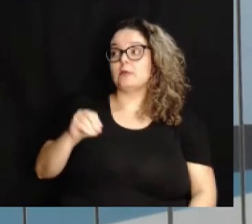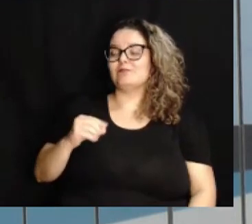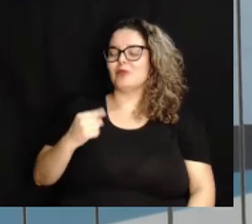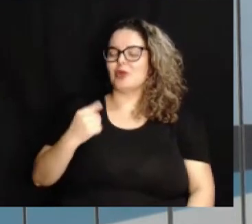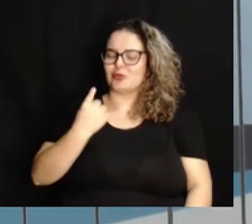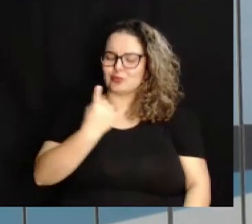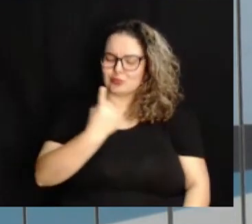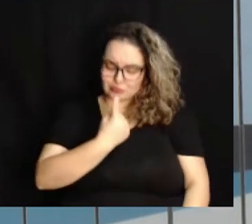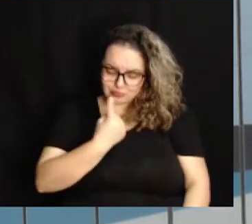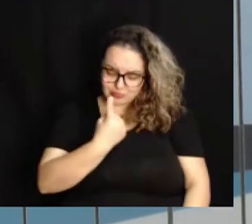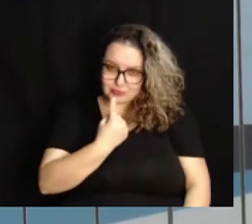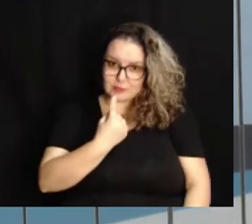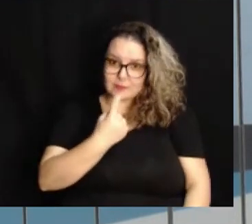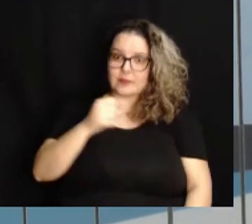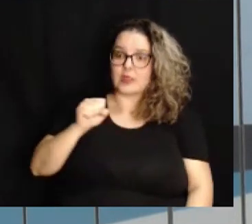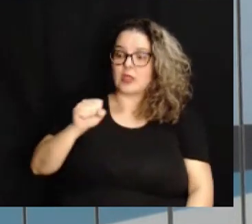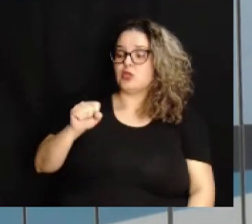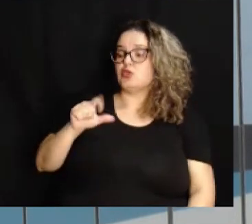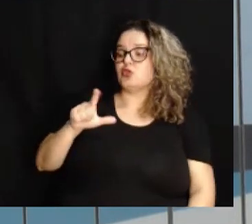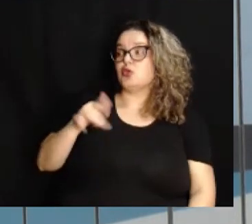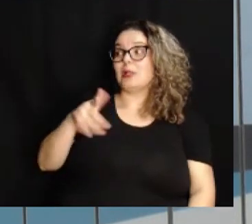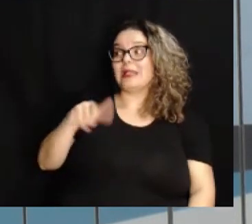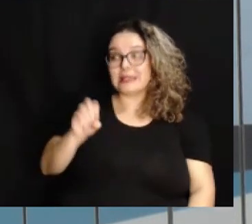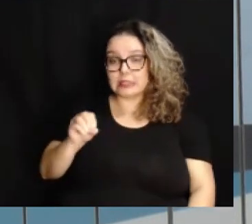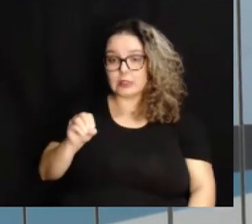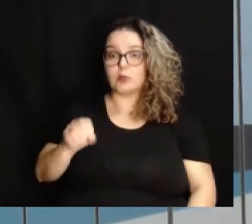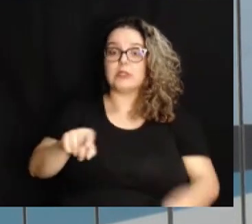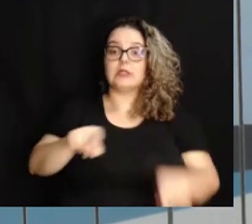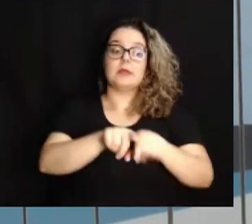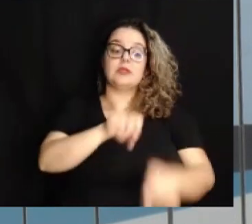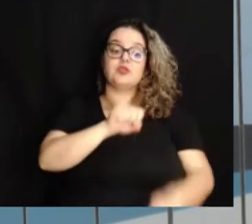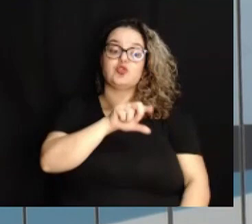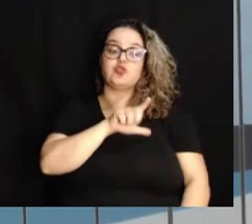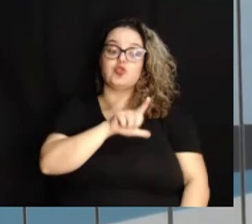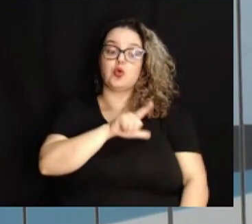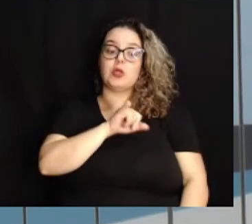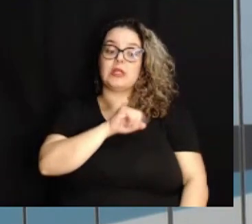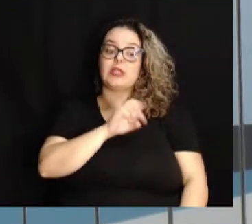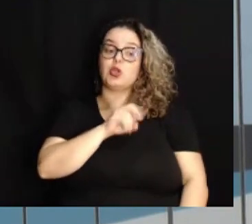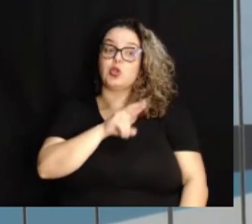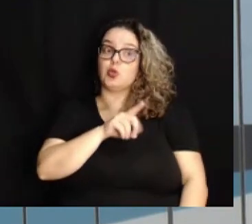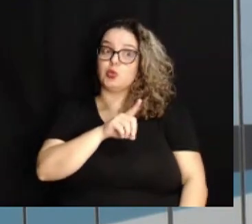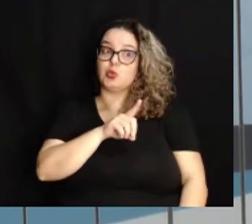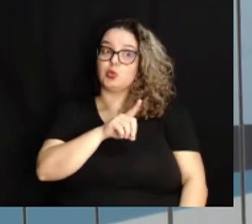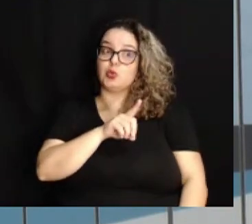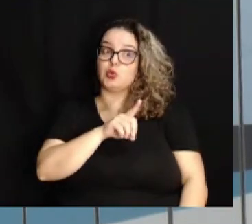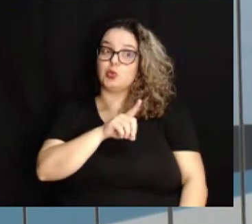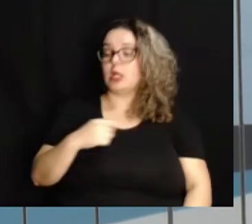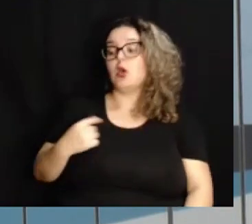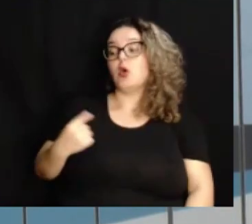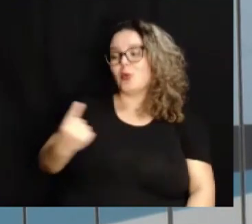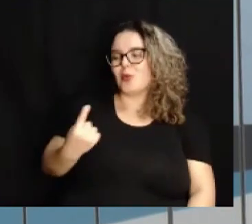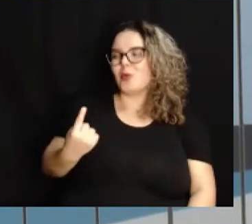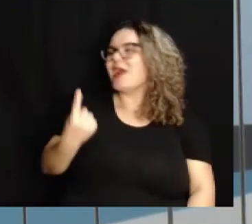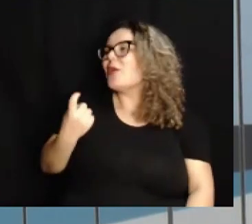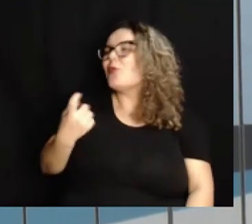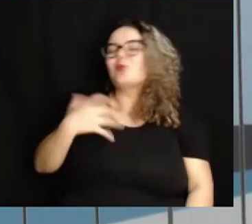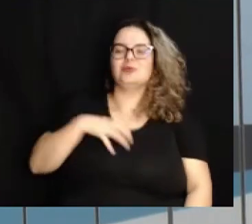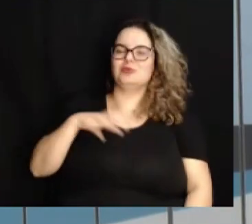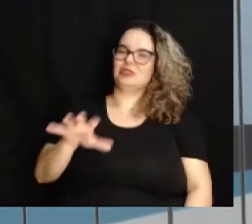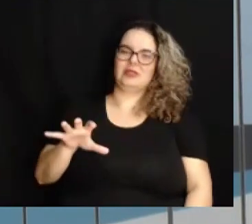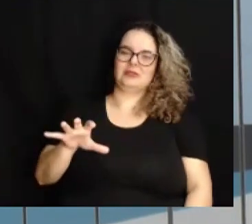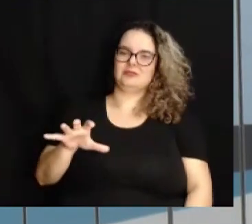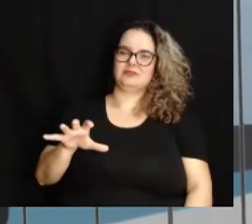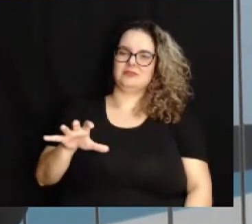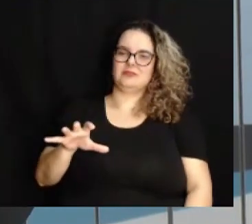solitude. Perfeito. Né? A solidão é justamente quando estar sozinho é a única opção. Então, quando a pessoa se sente